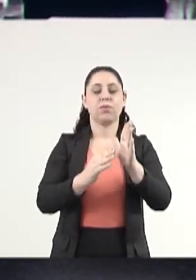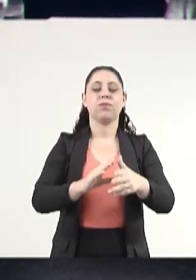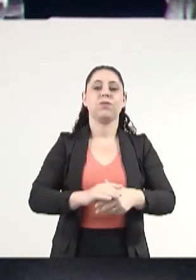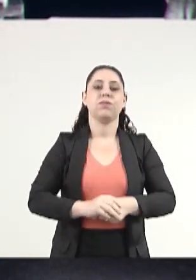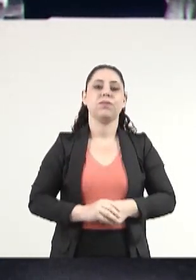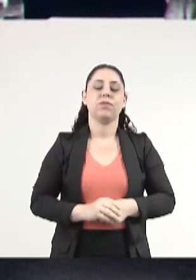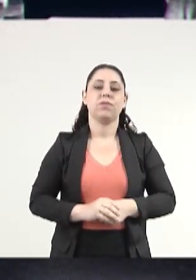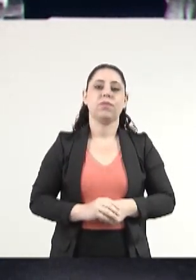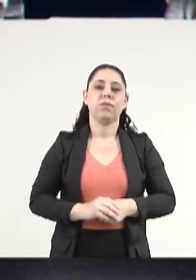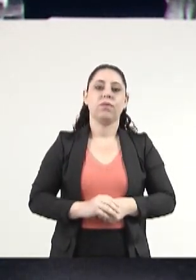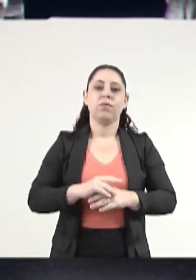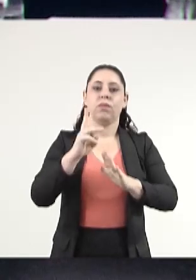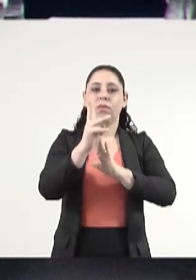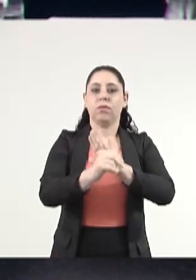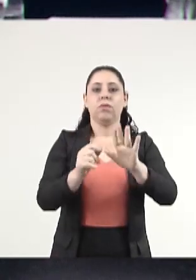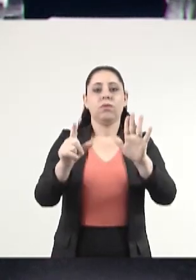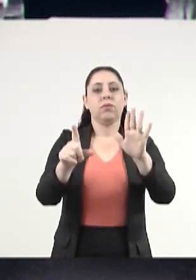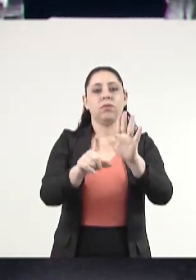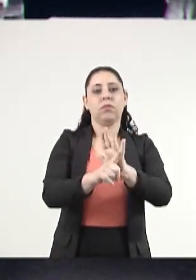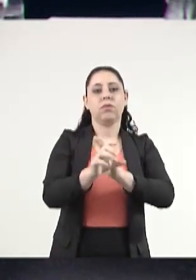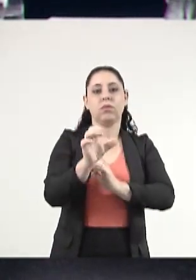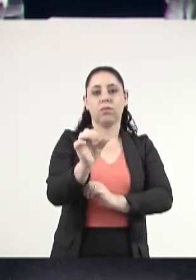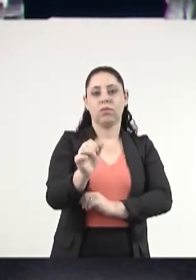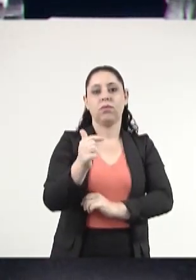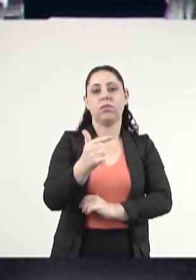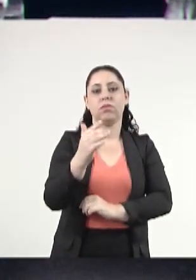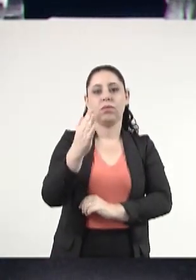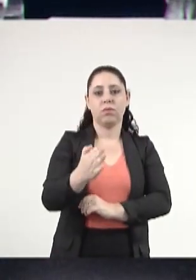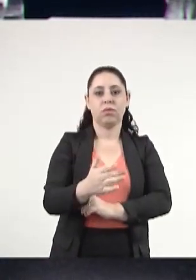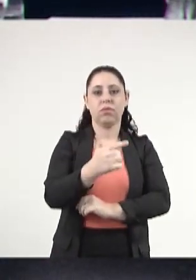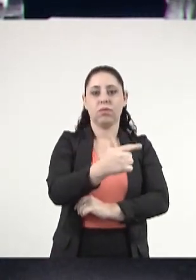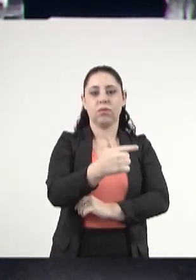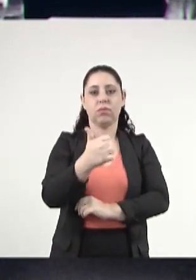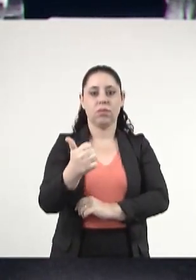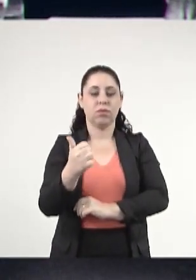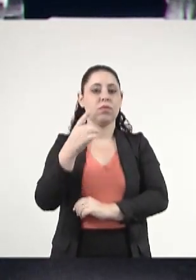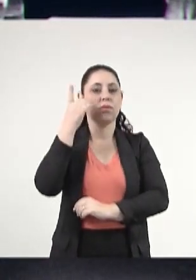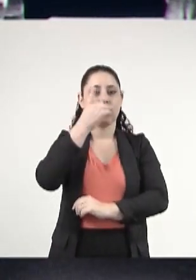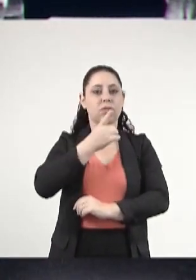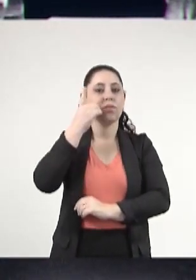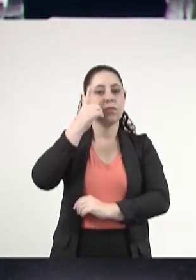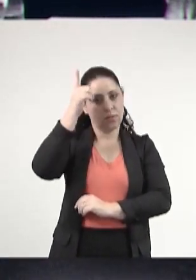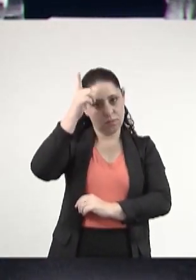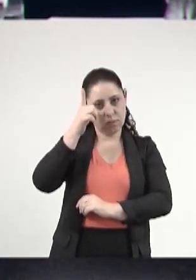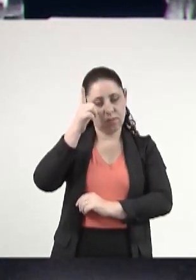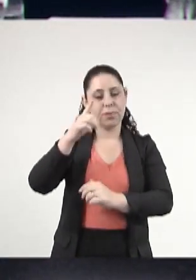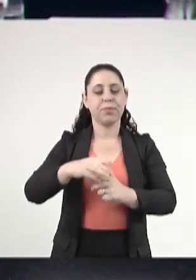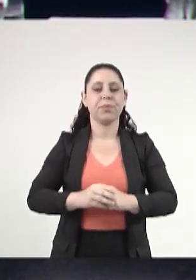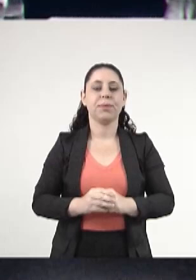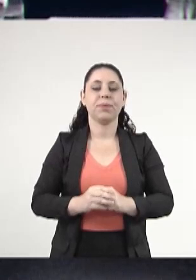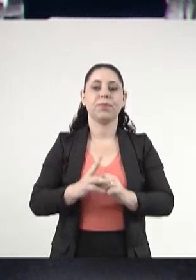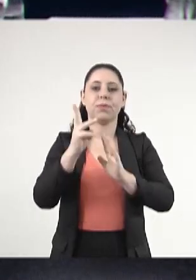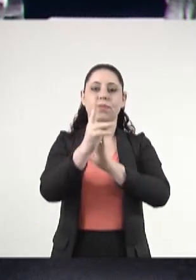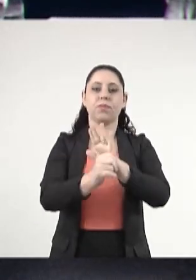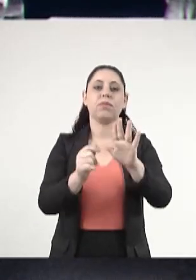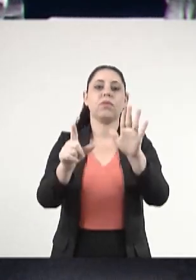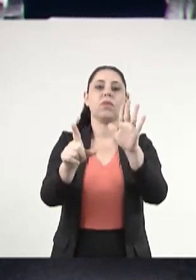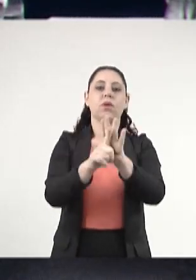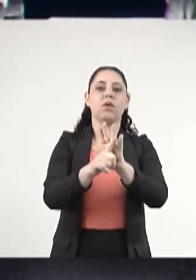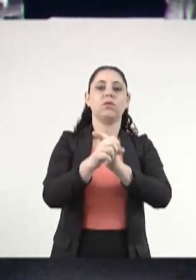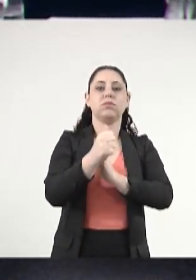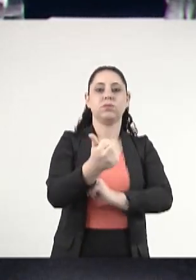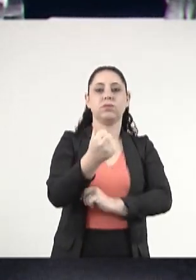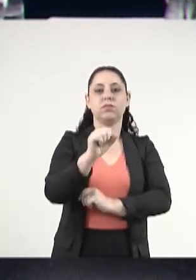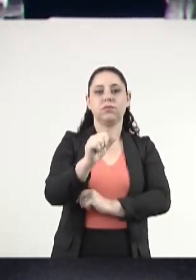proposições: projeto de lei número 62/21, de autoria do deputado Lídio Lopes. Projeto de lei número